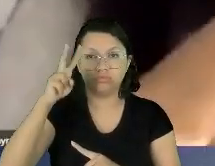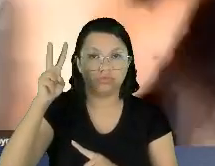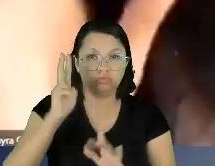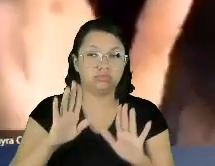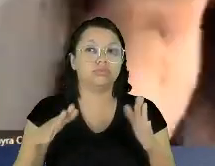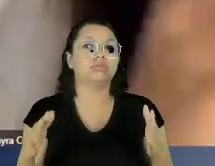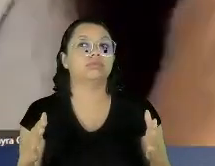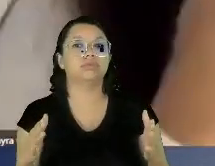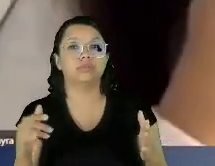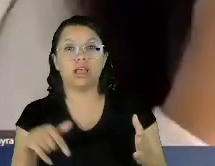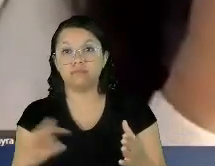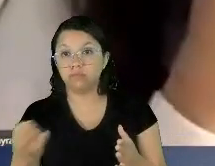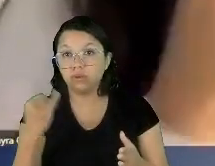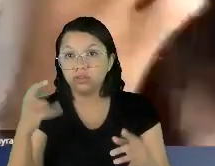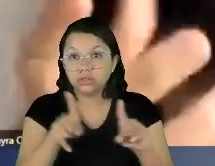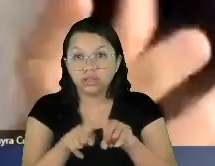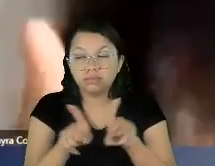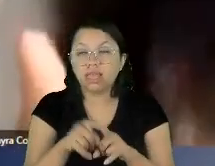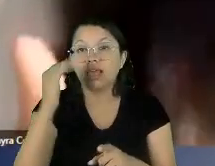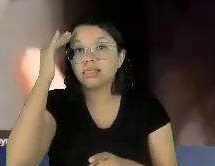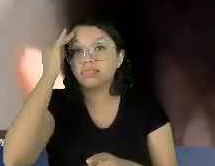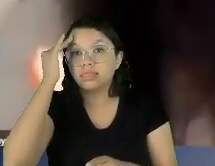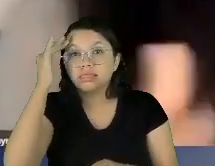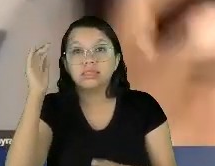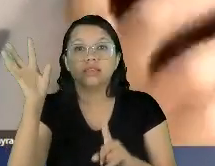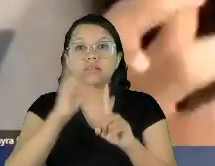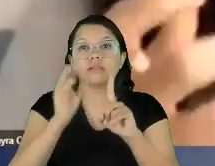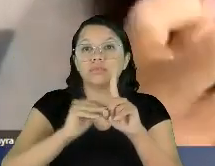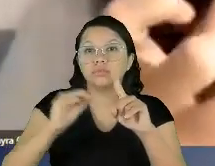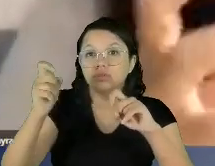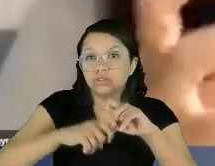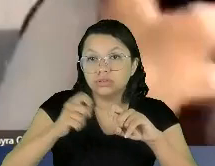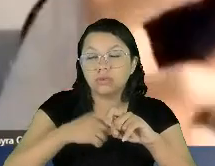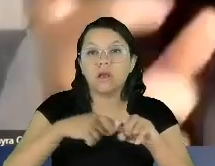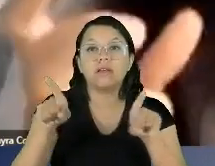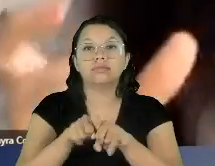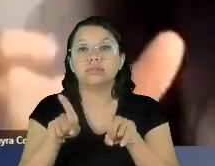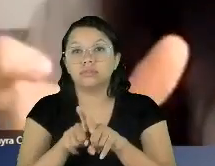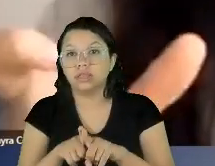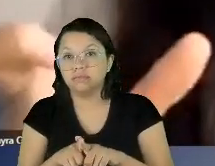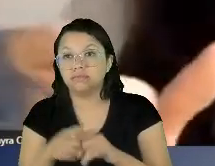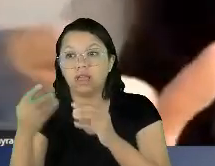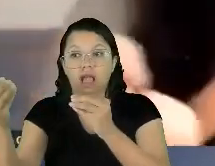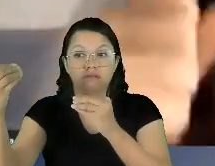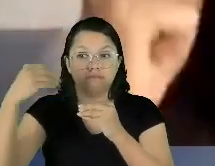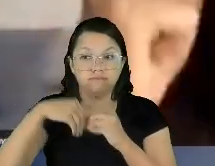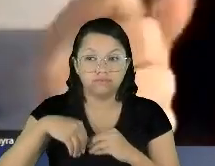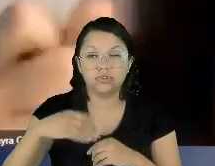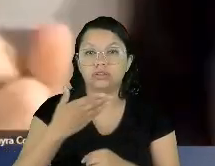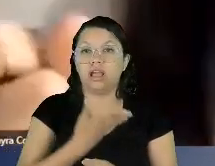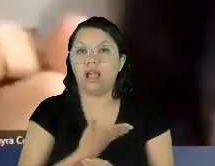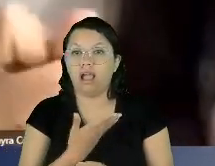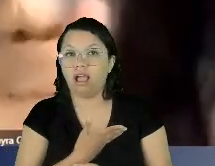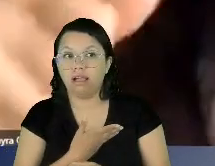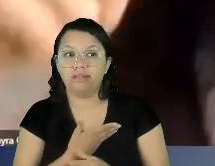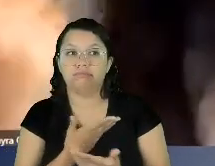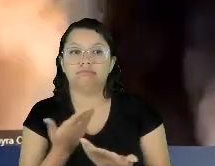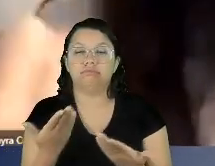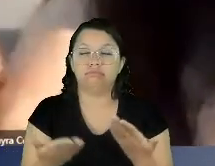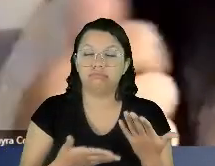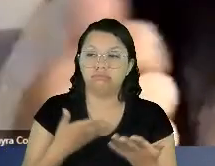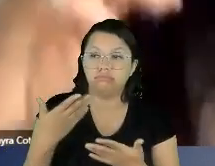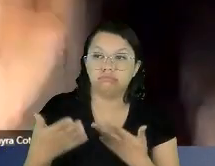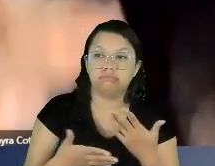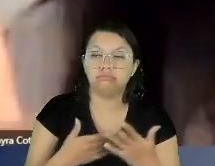social, de outro histórico. Então, isso também é muito importante, a gente entender que a importunação sexual, ela também vai vir dos